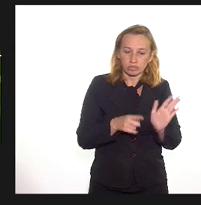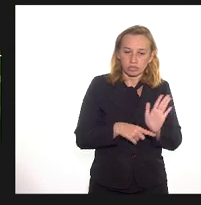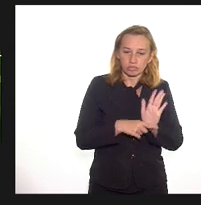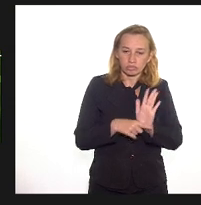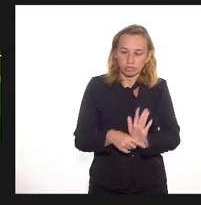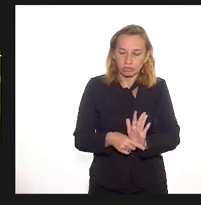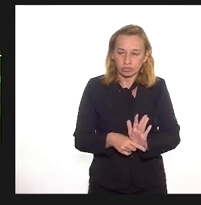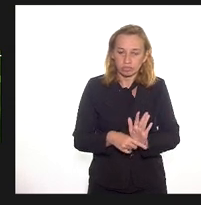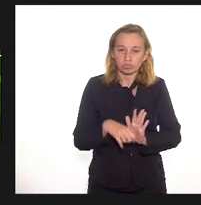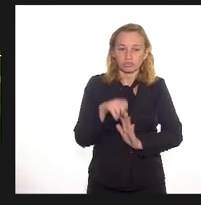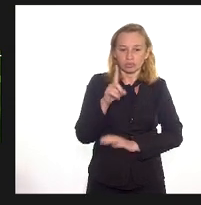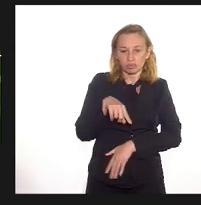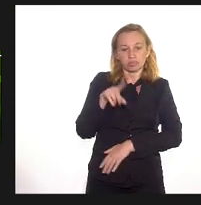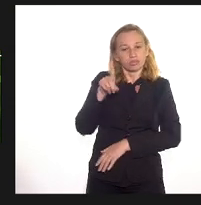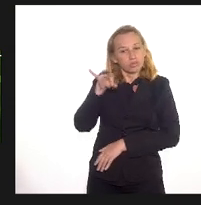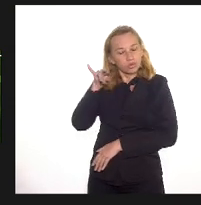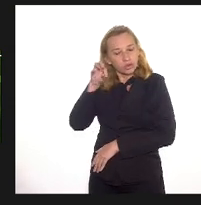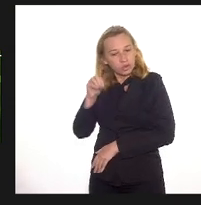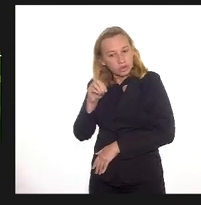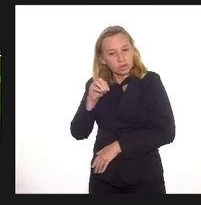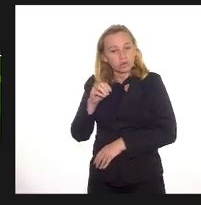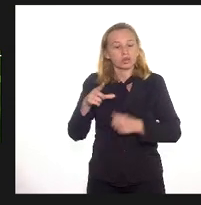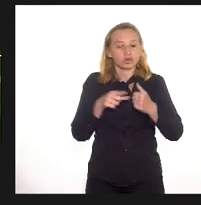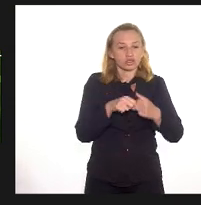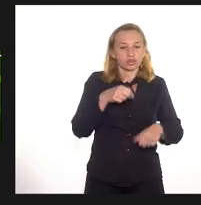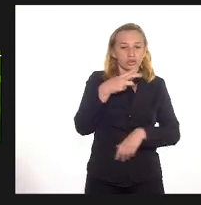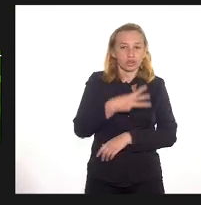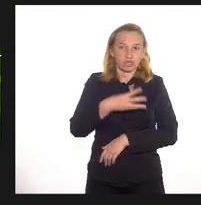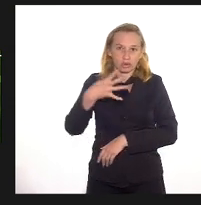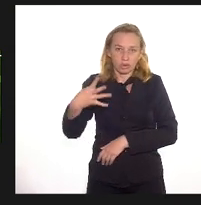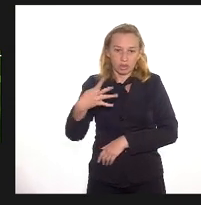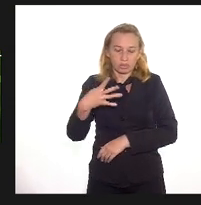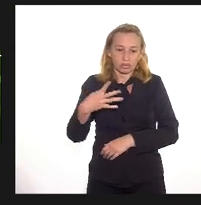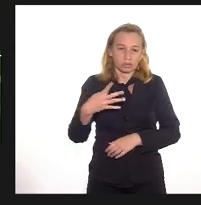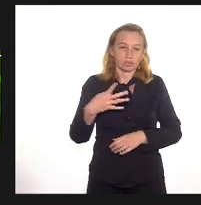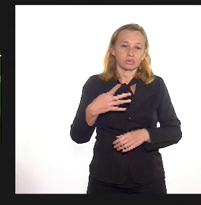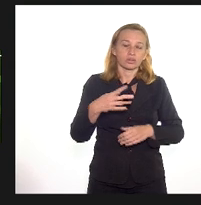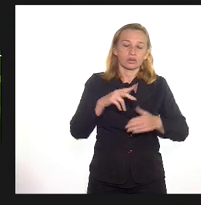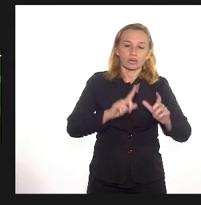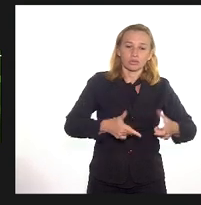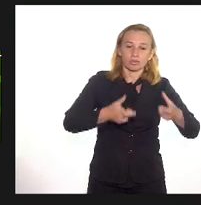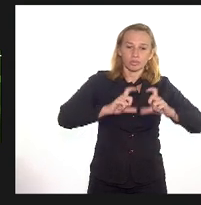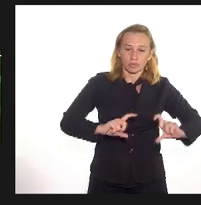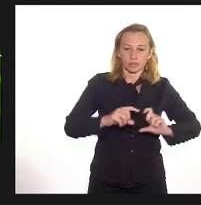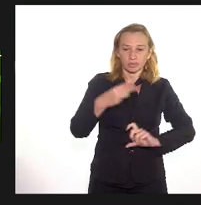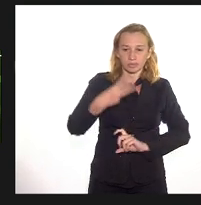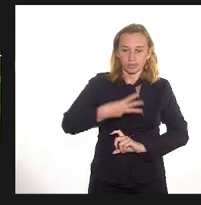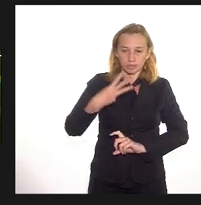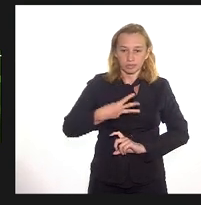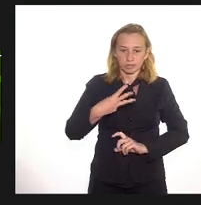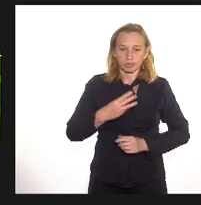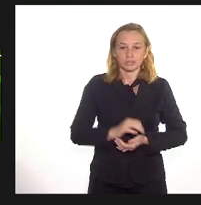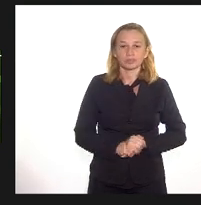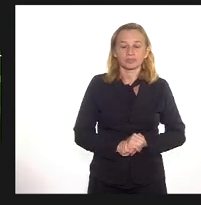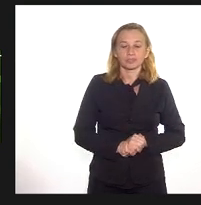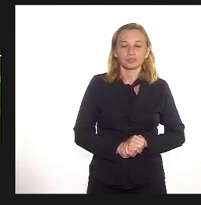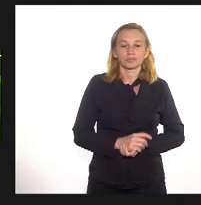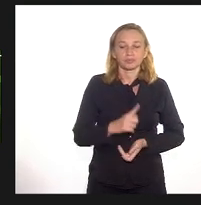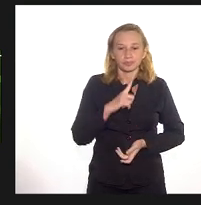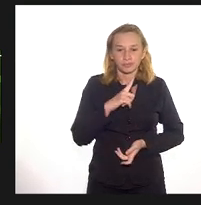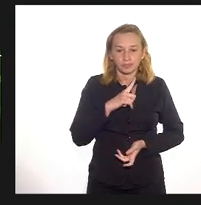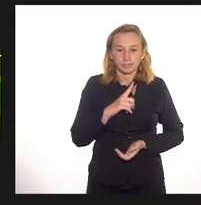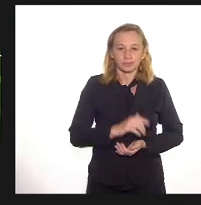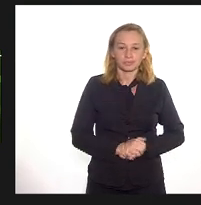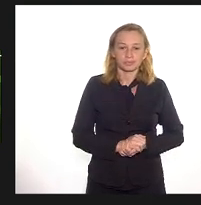são dedutíveis. Tá? Está no artigo 34, parágrafo 3º da RAMP 12. Ou seja, se nós temos